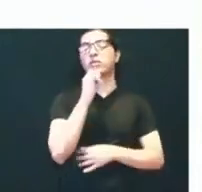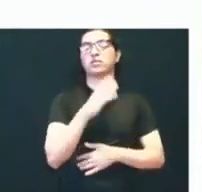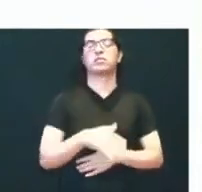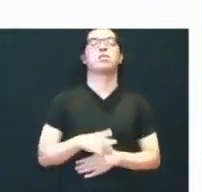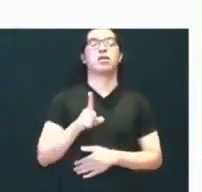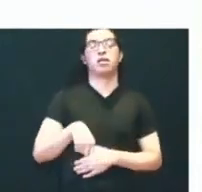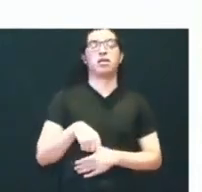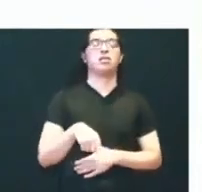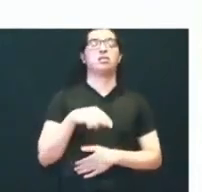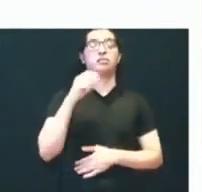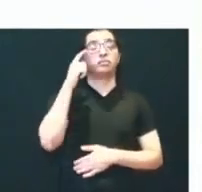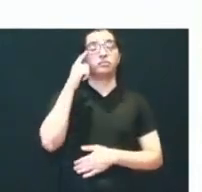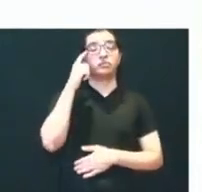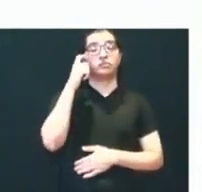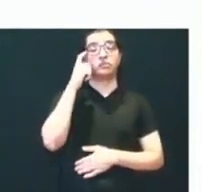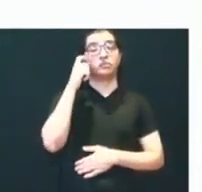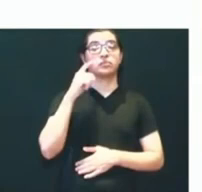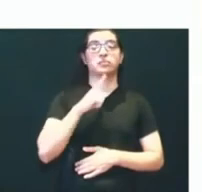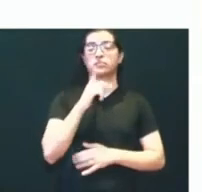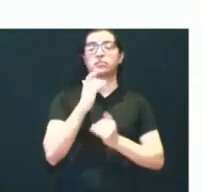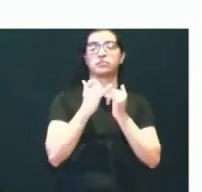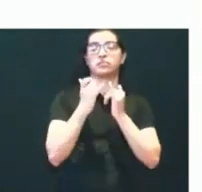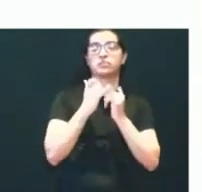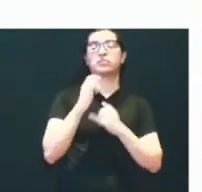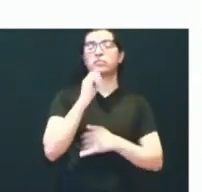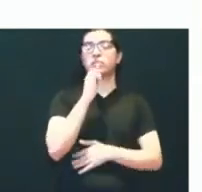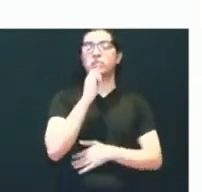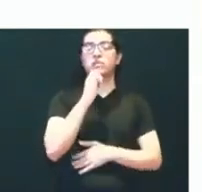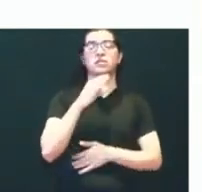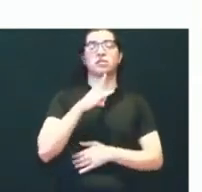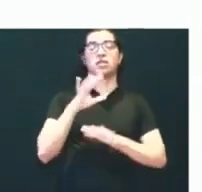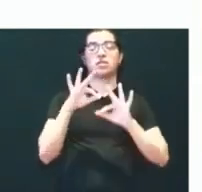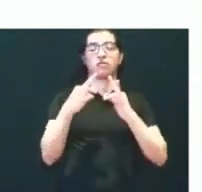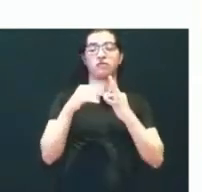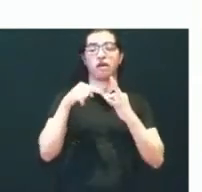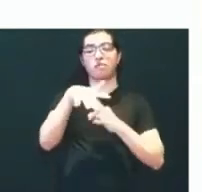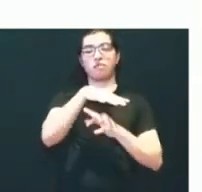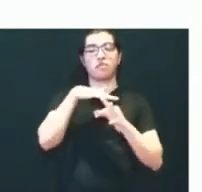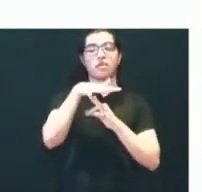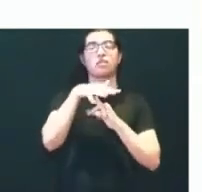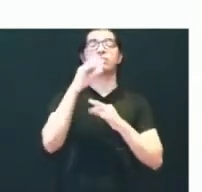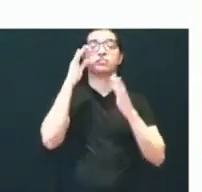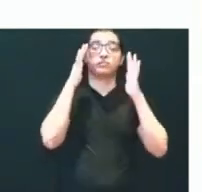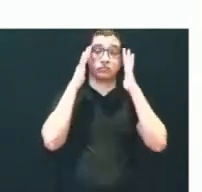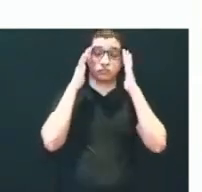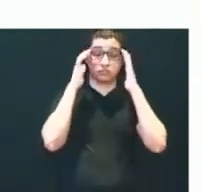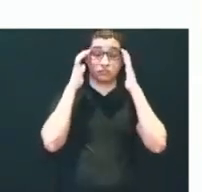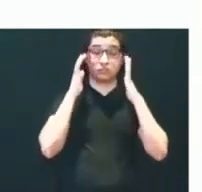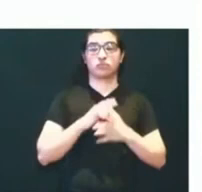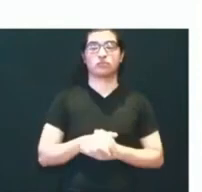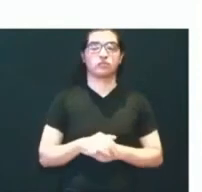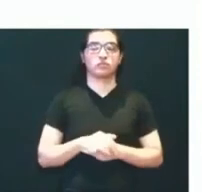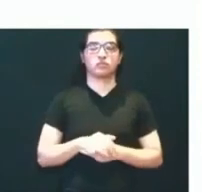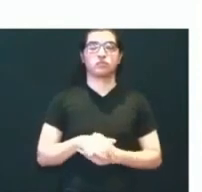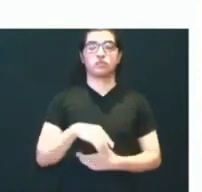quando eu tenho uma familiaridade, quando eu tenho pessoas da mesma família. Esse transplante aparentado